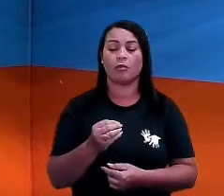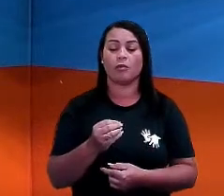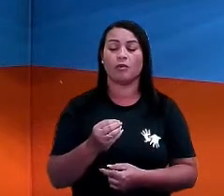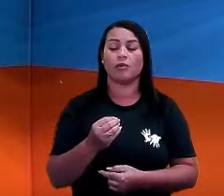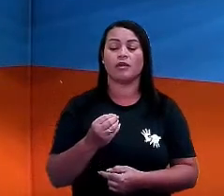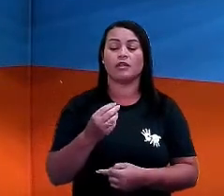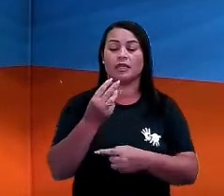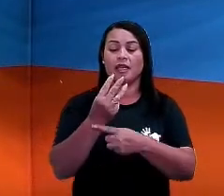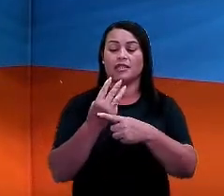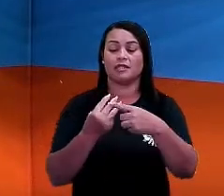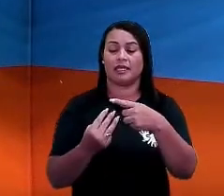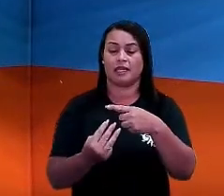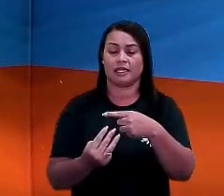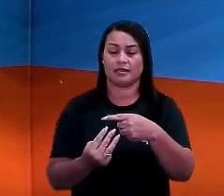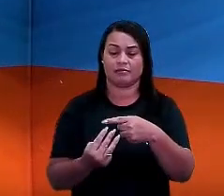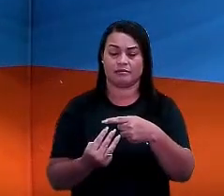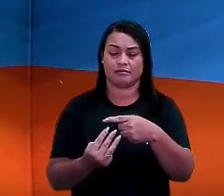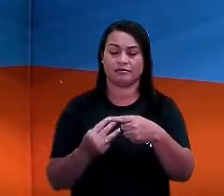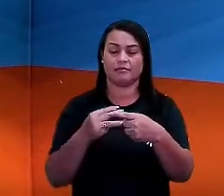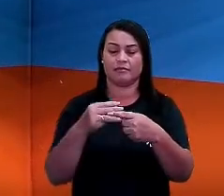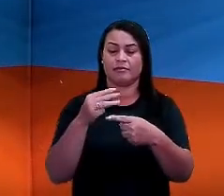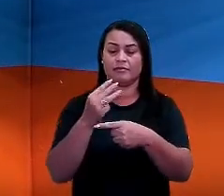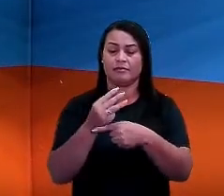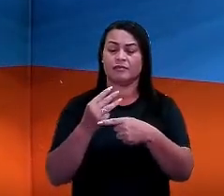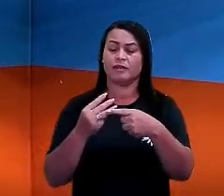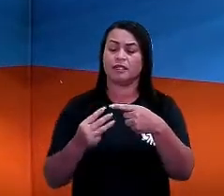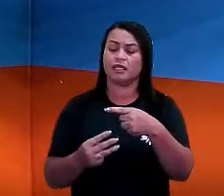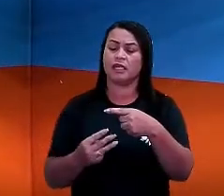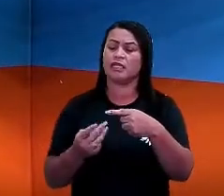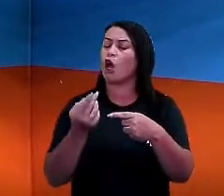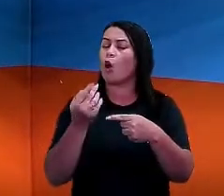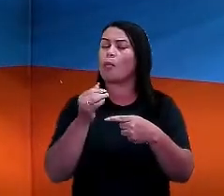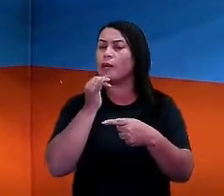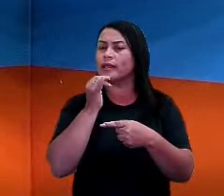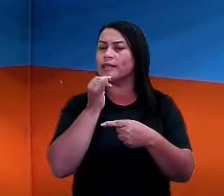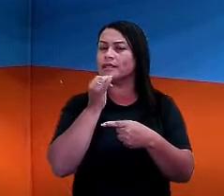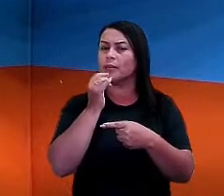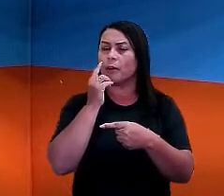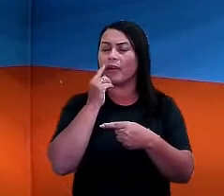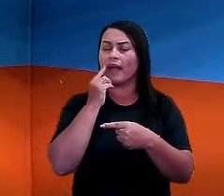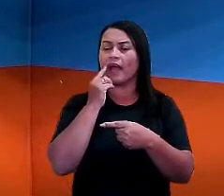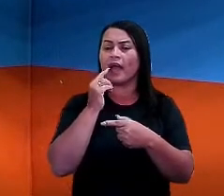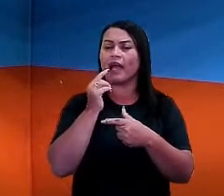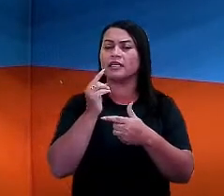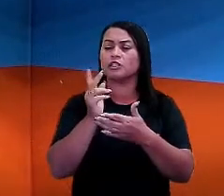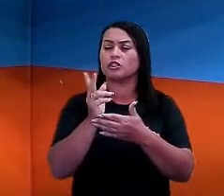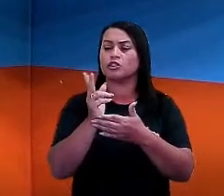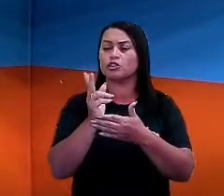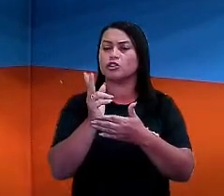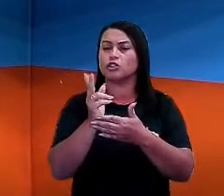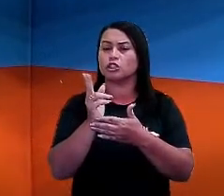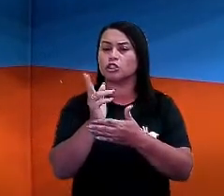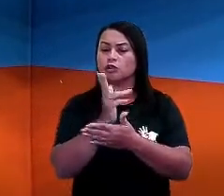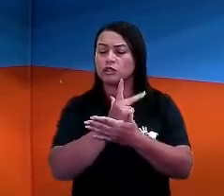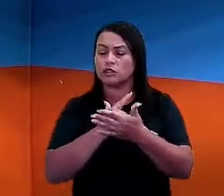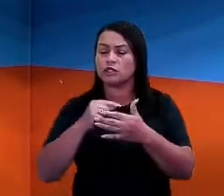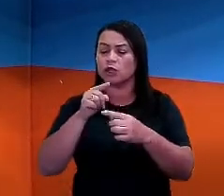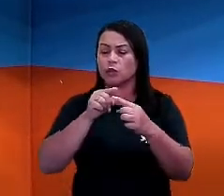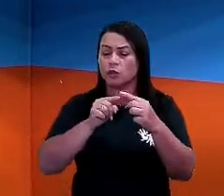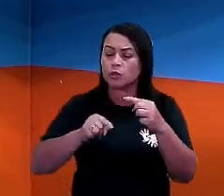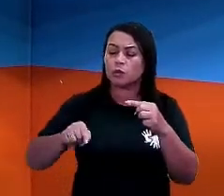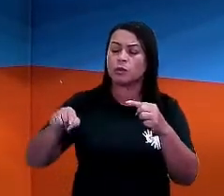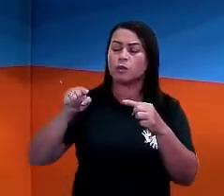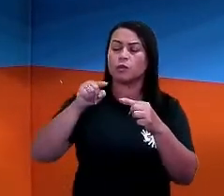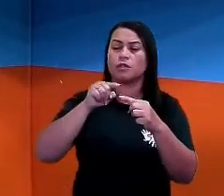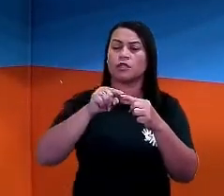vai ficar 3/3. Que é como se eu pegasse o círculo, dividisse em 3 e pintasse as